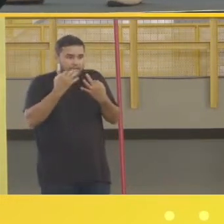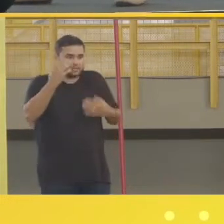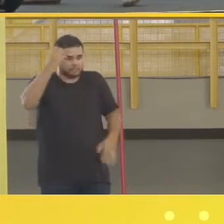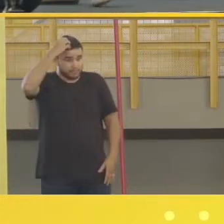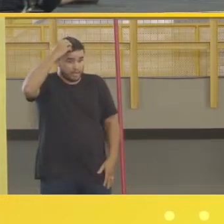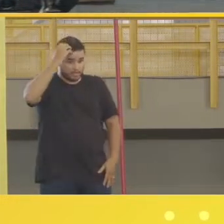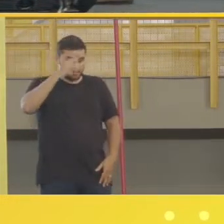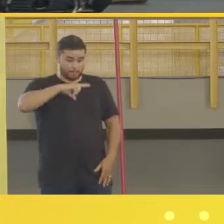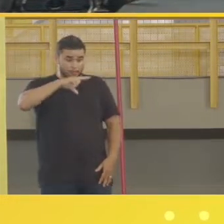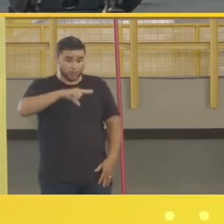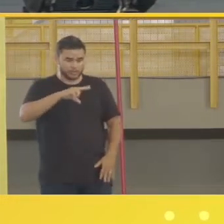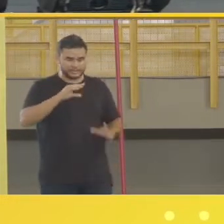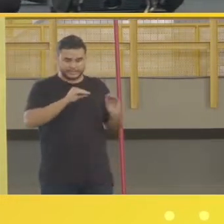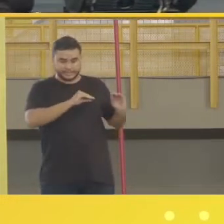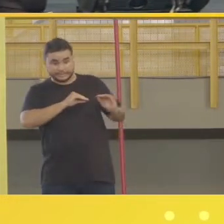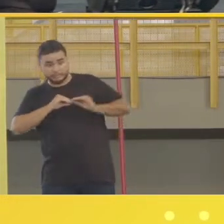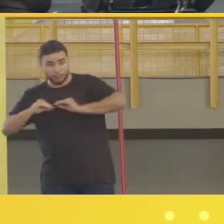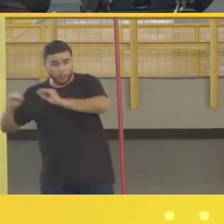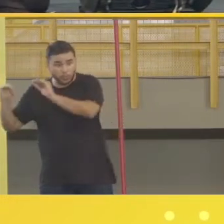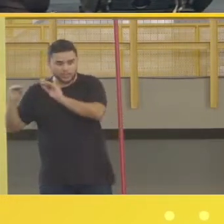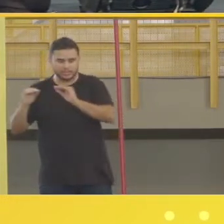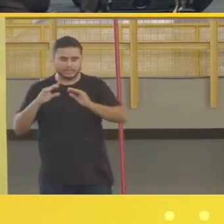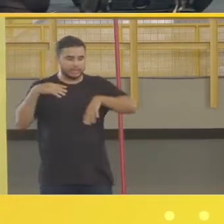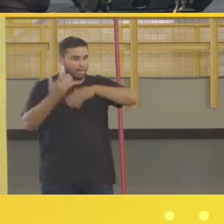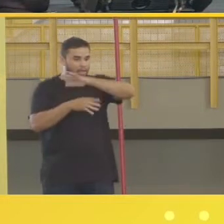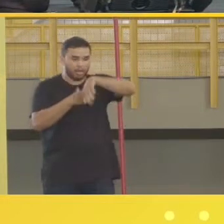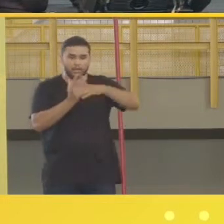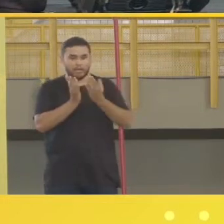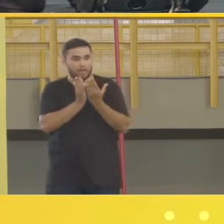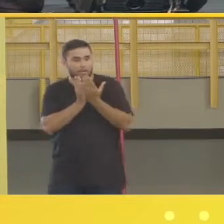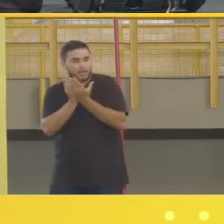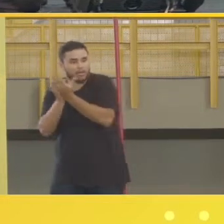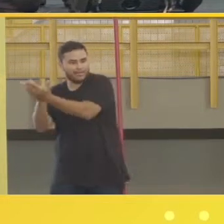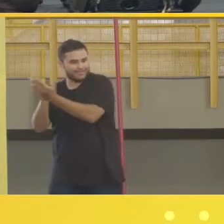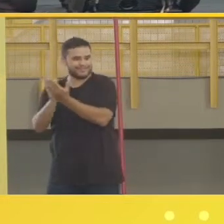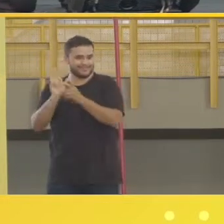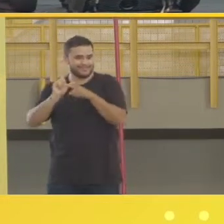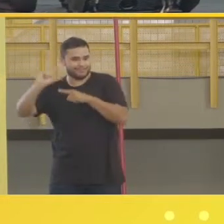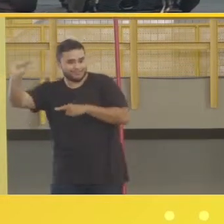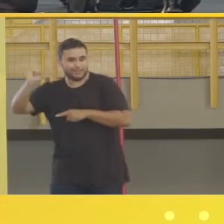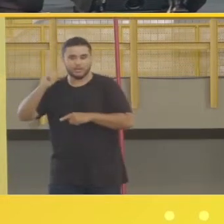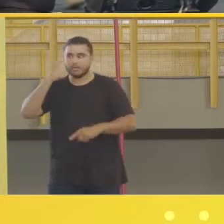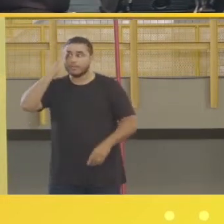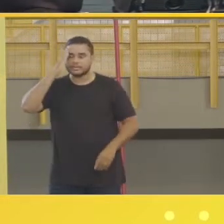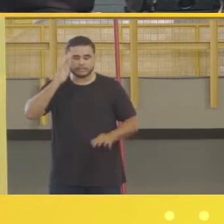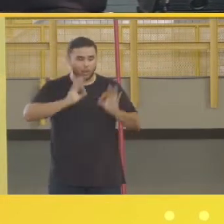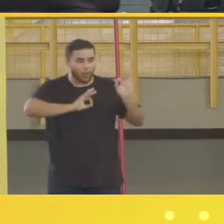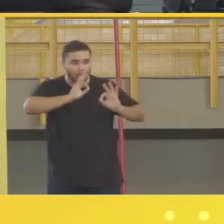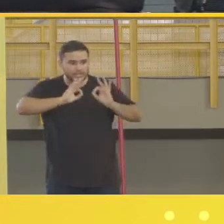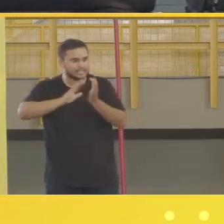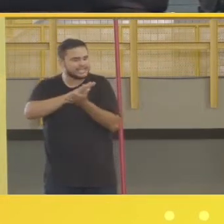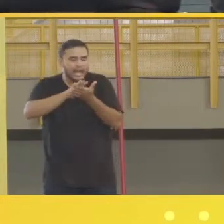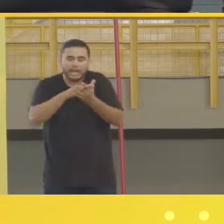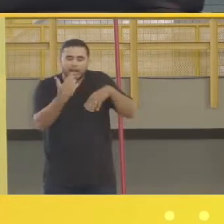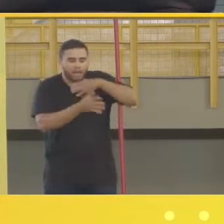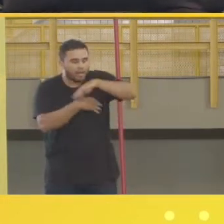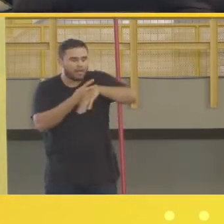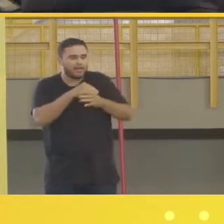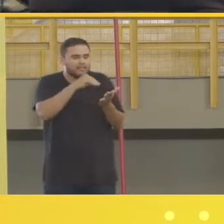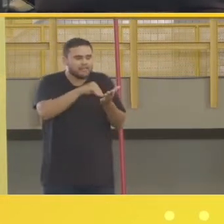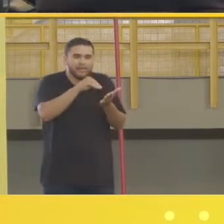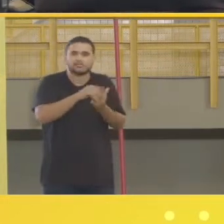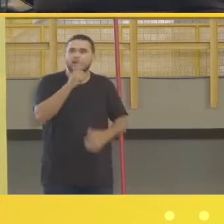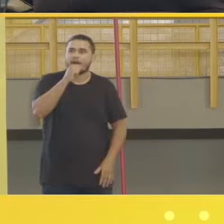suficiente para que essa corte se preparasse. Os navios saíram sem os devidos preparativos, faltou tudo, gente.